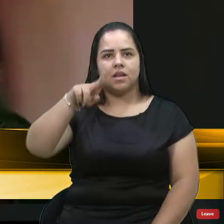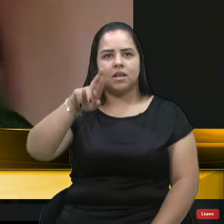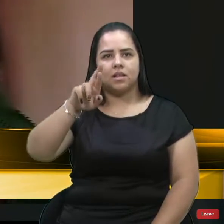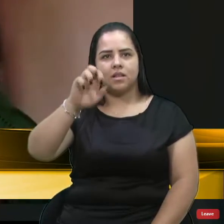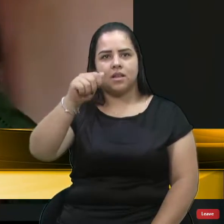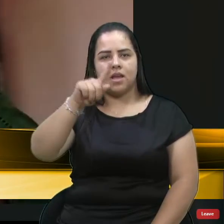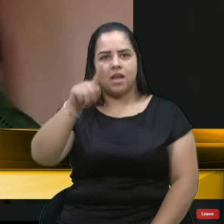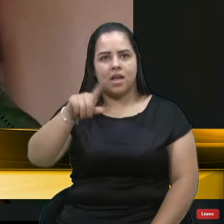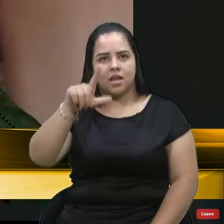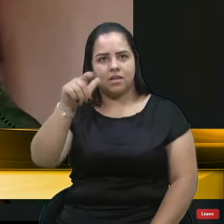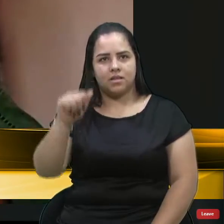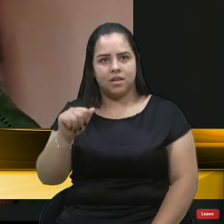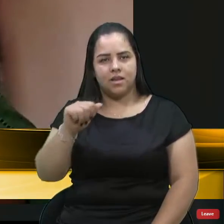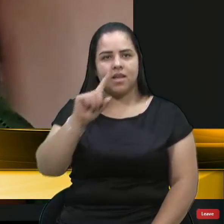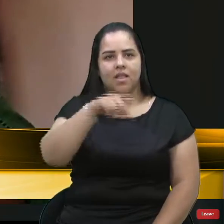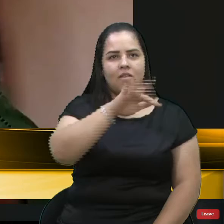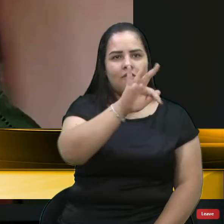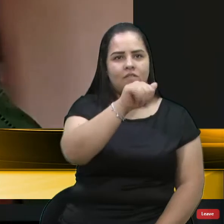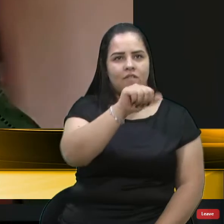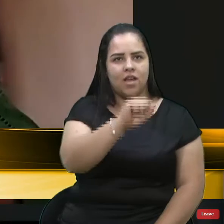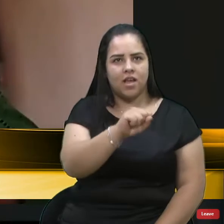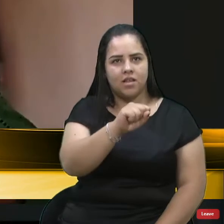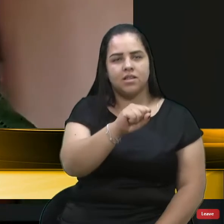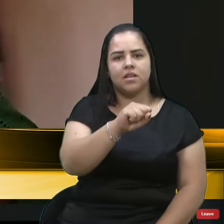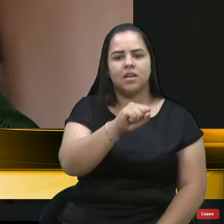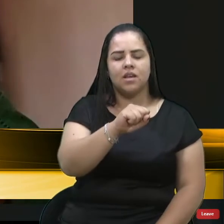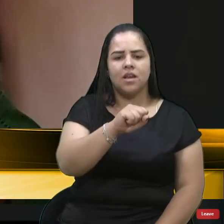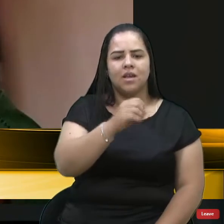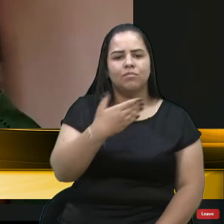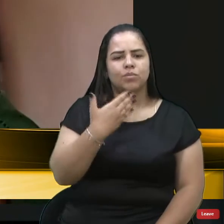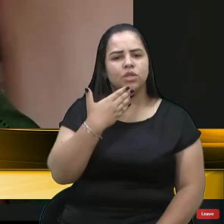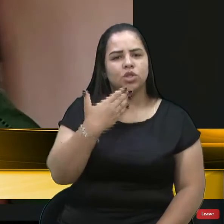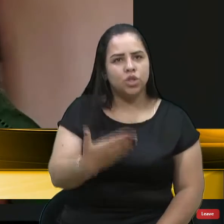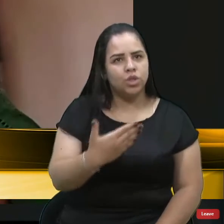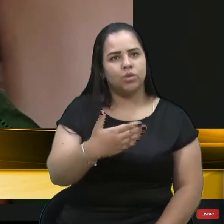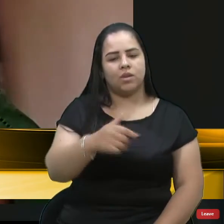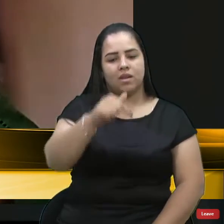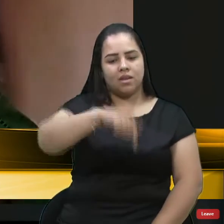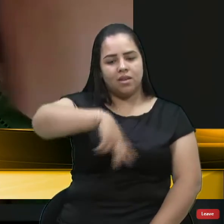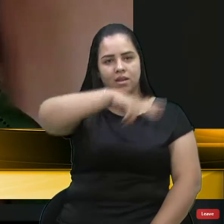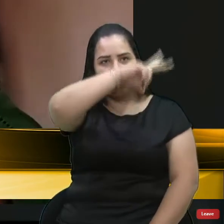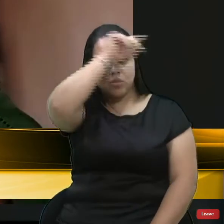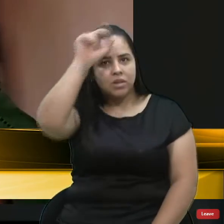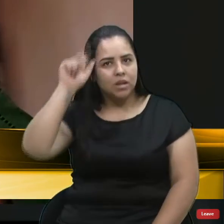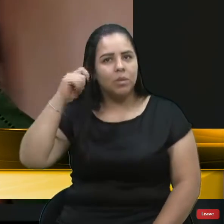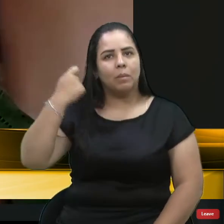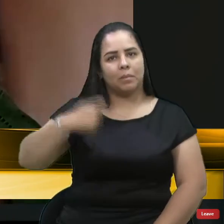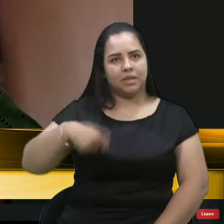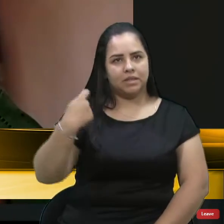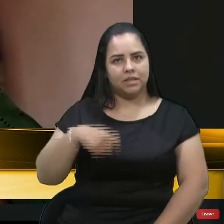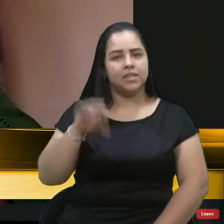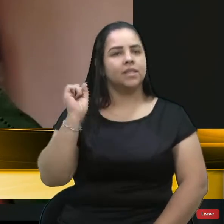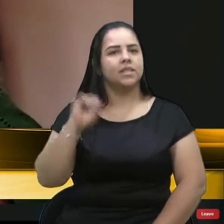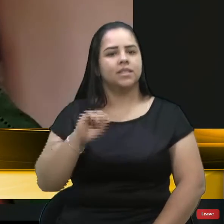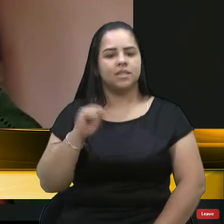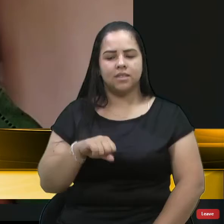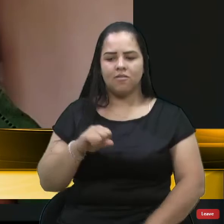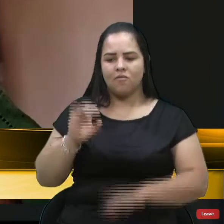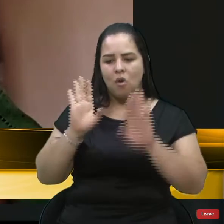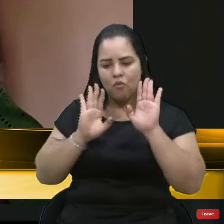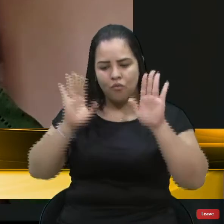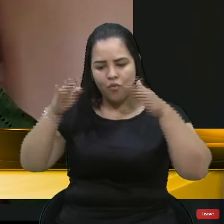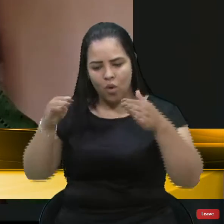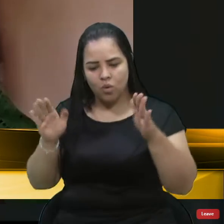justamente levando, né, essa reivindicação de que o município precisa, sim, olhar para os autistas